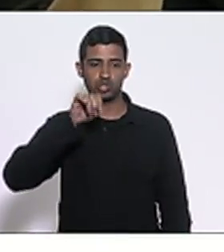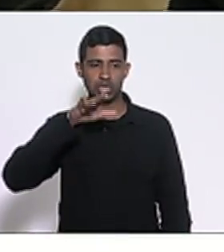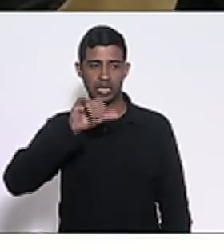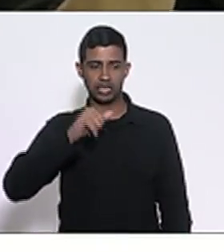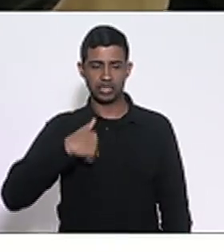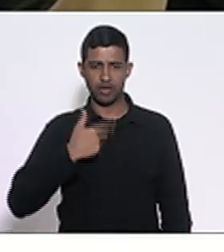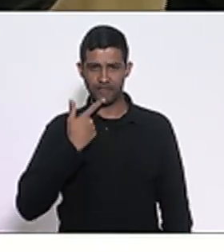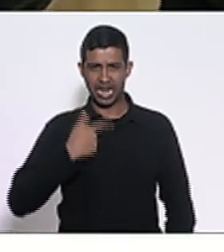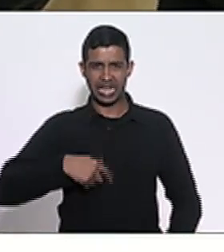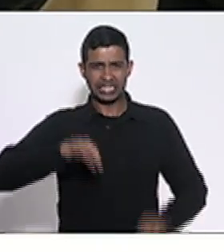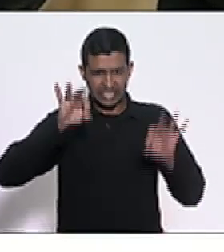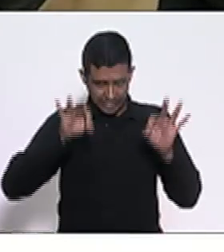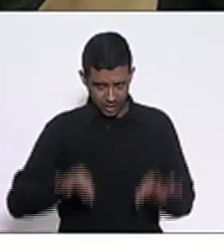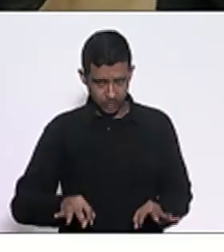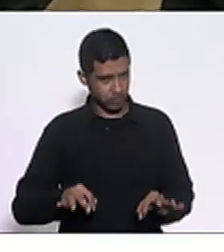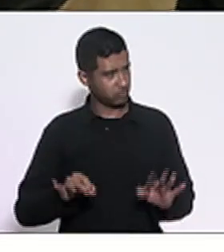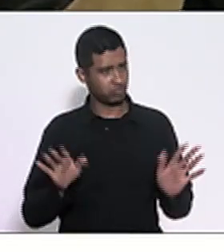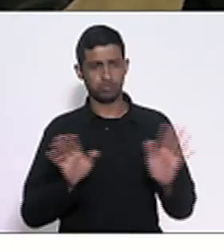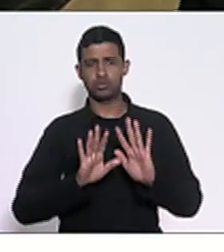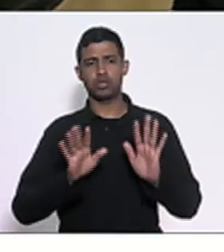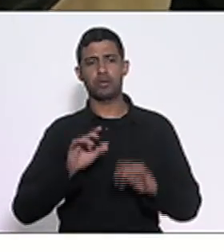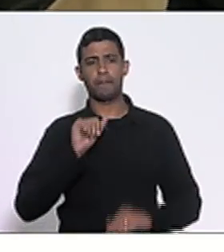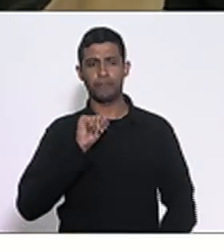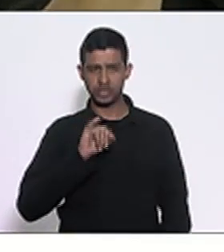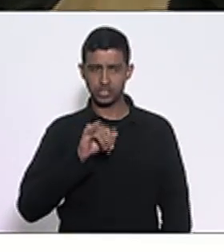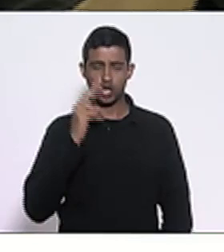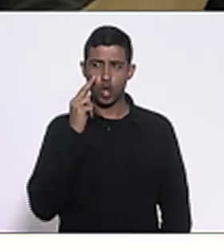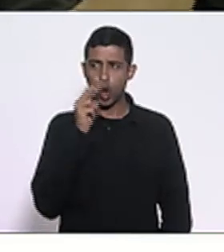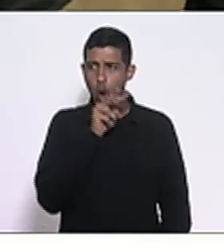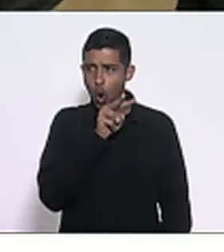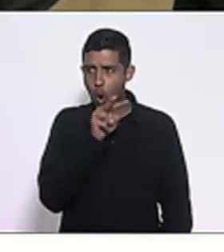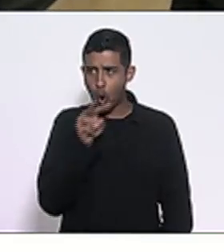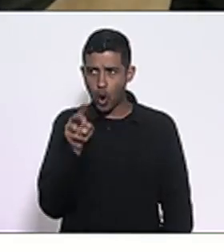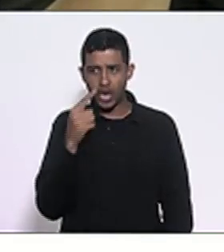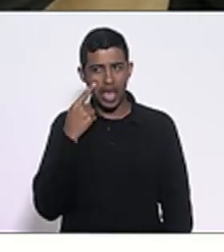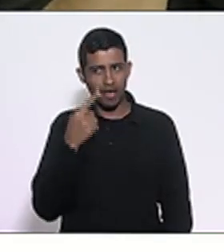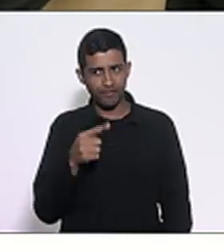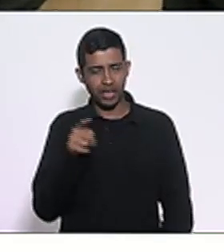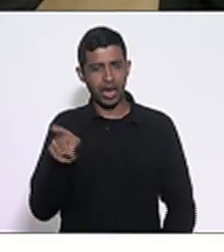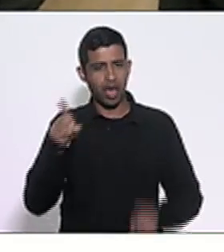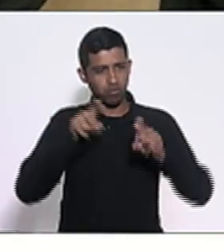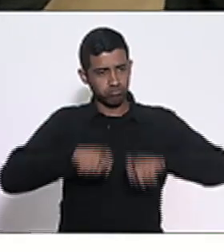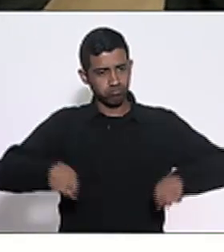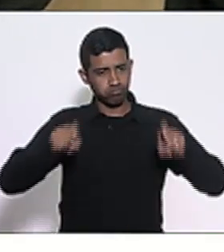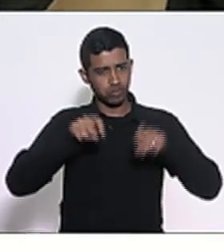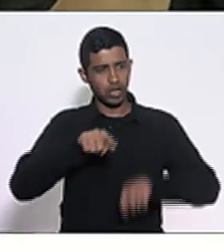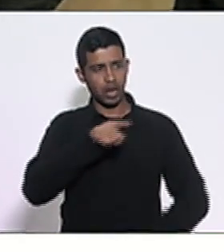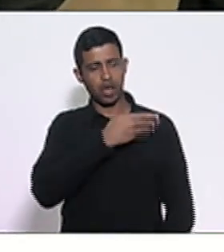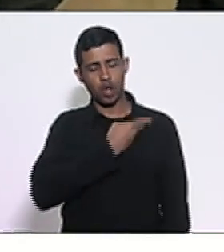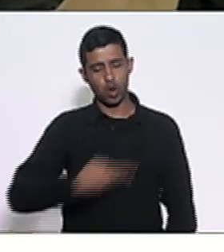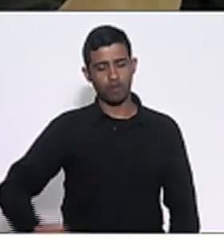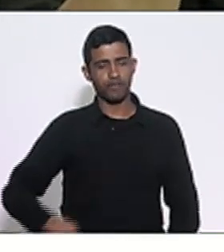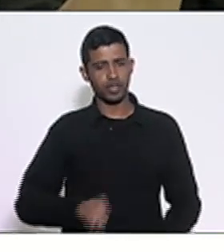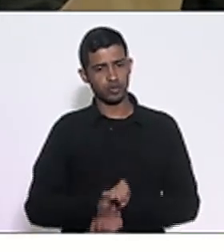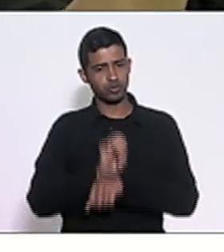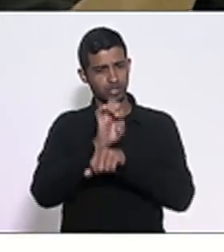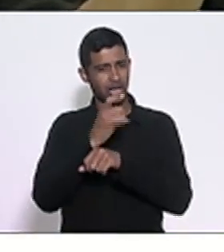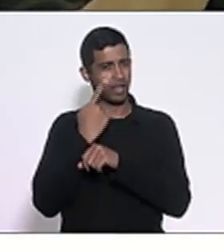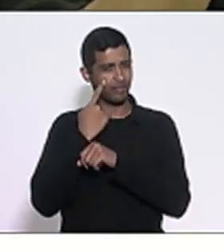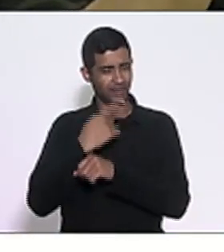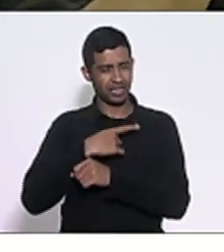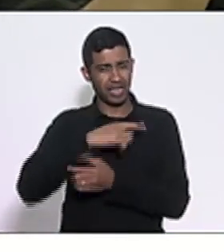afirmar, mas se olharmos o parque computacional que o governo do Estado tem nas